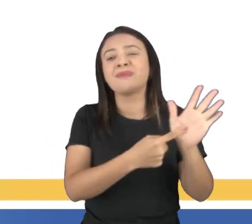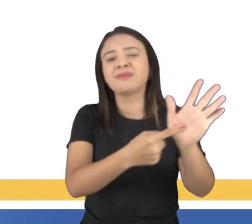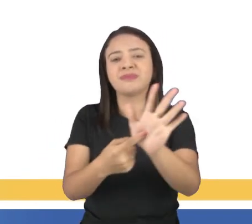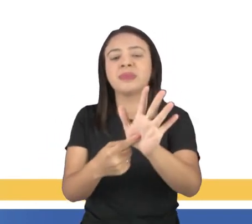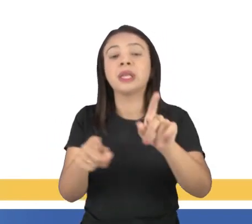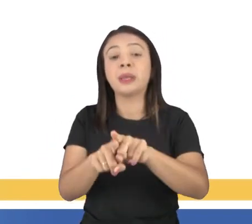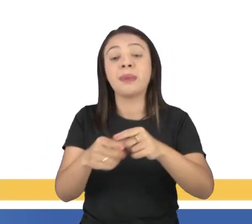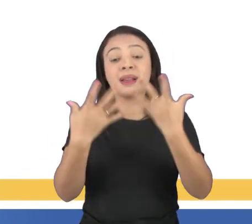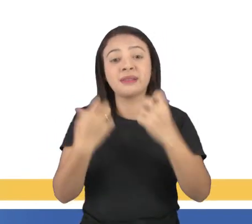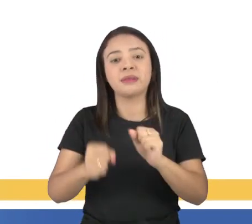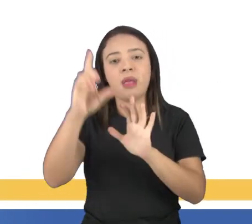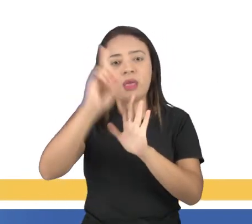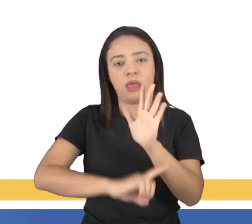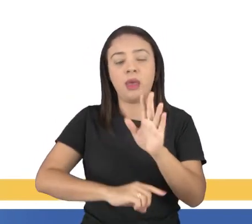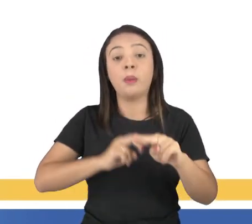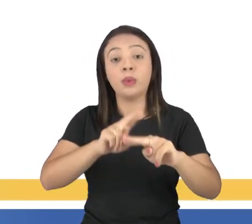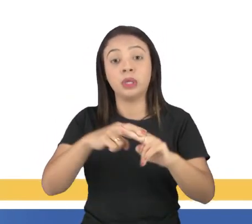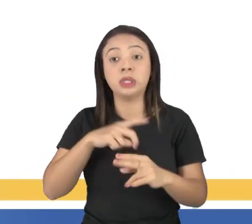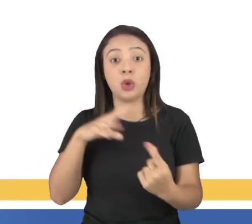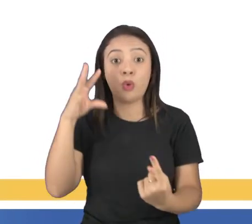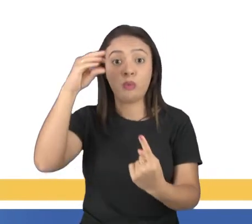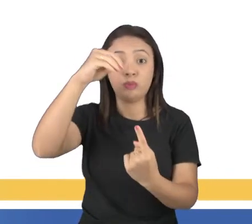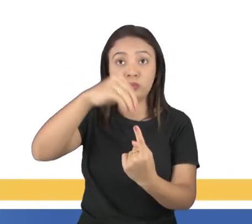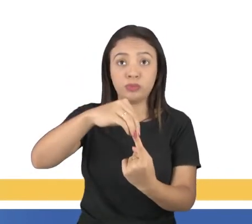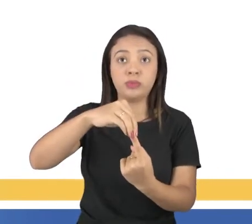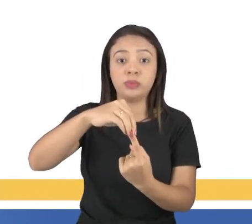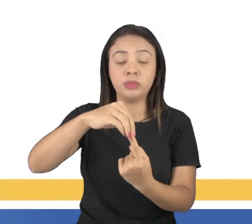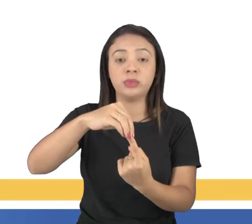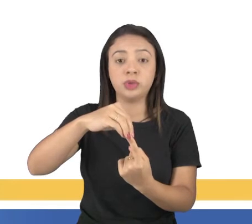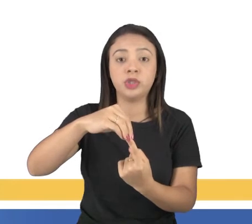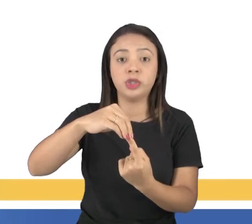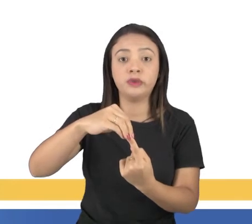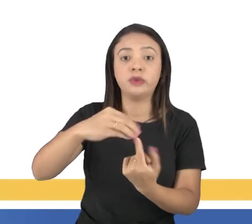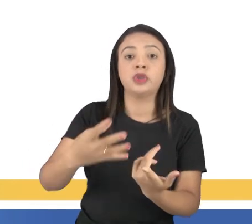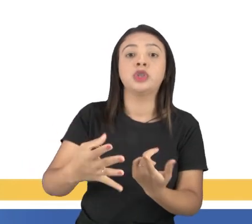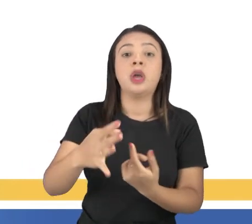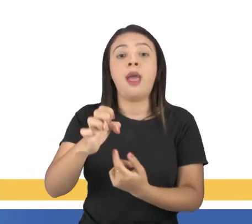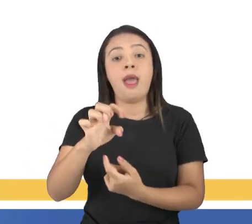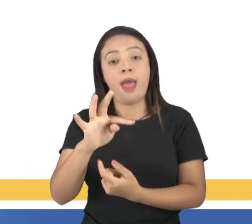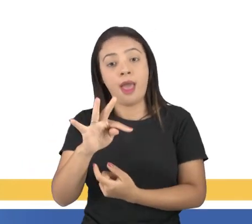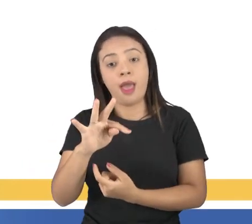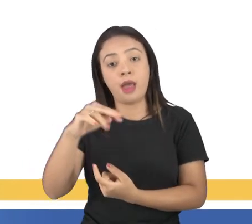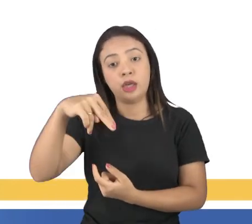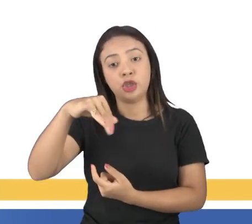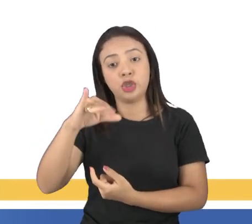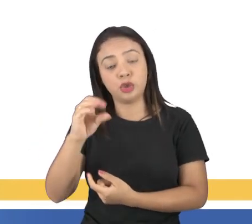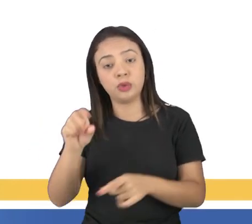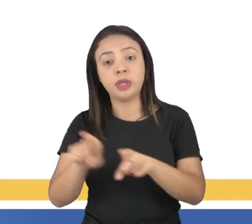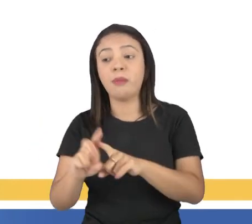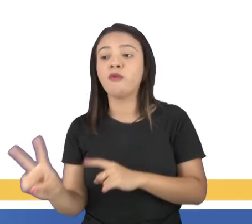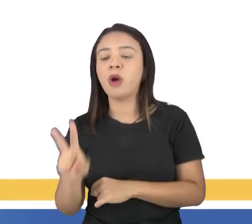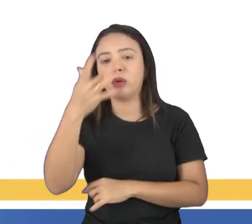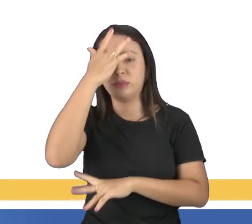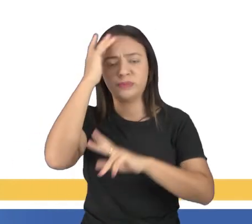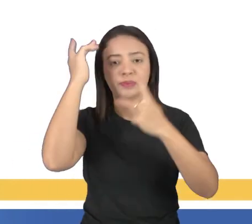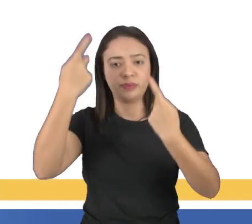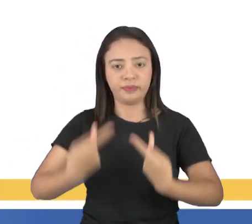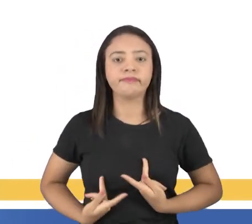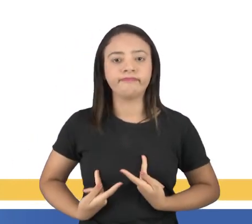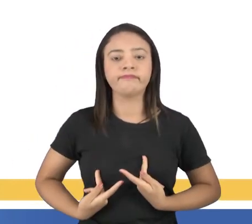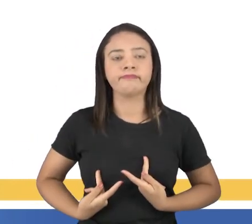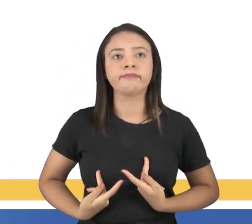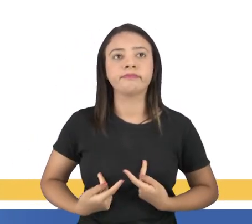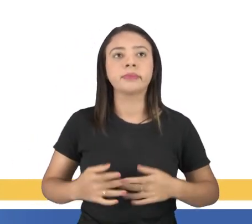isso, eles tratam mais de assuntos voltados às questões étnicas e aos valores humanos, muito discutido na sociedade e nas grandes